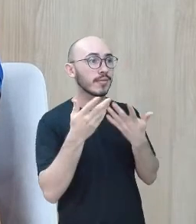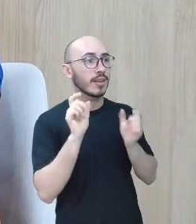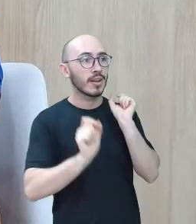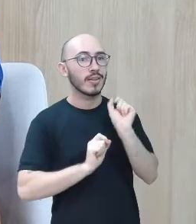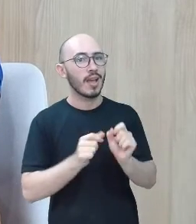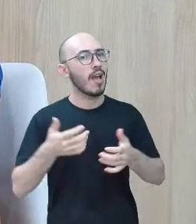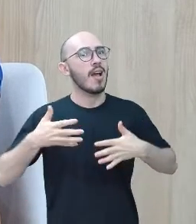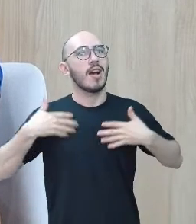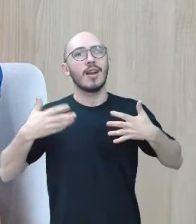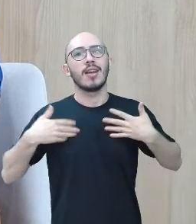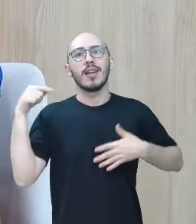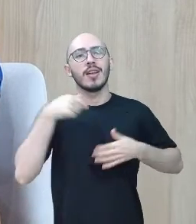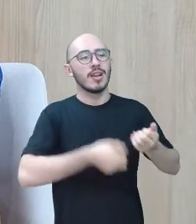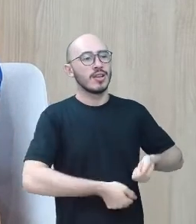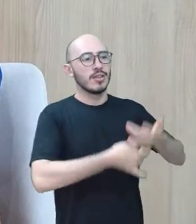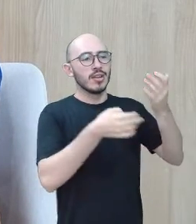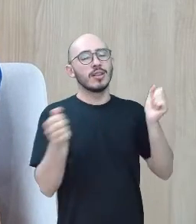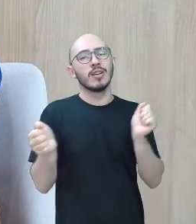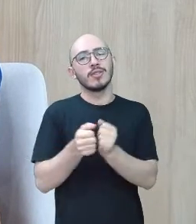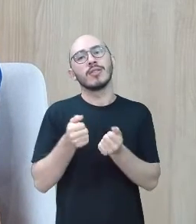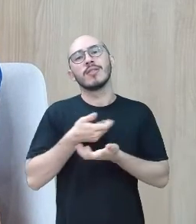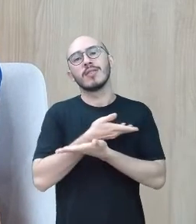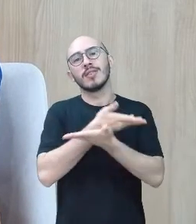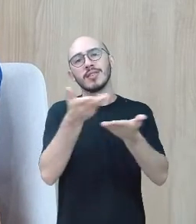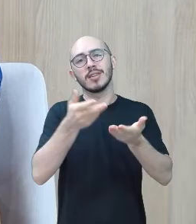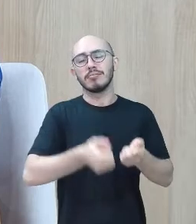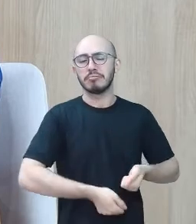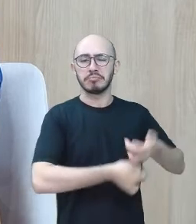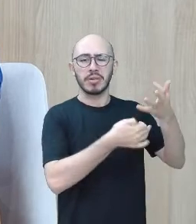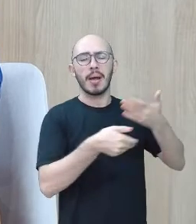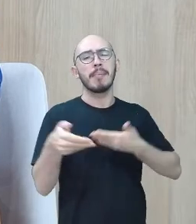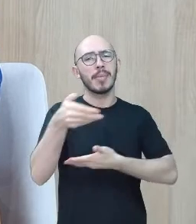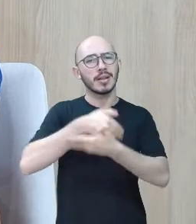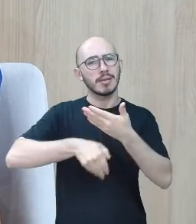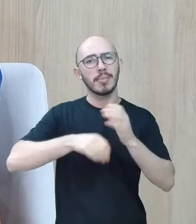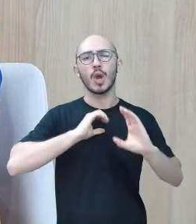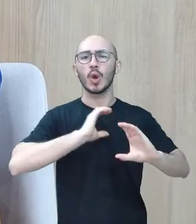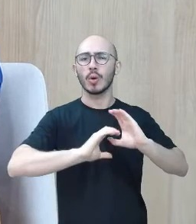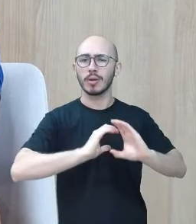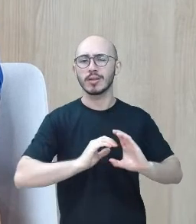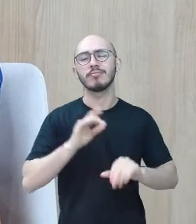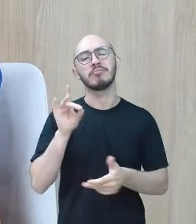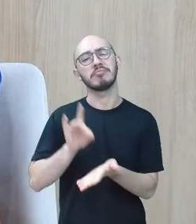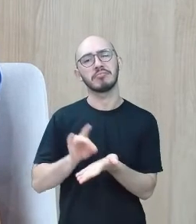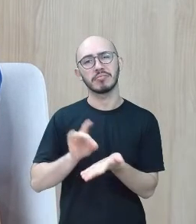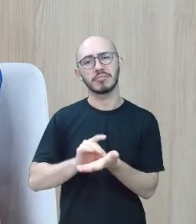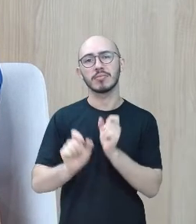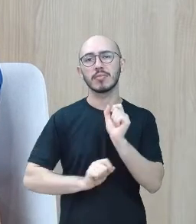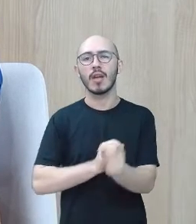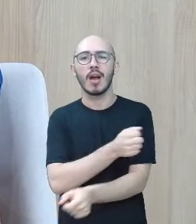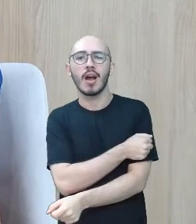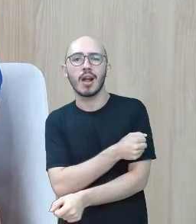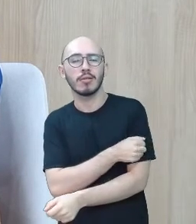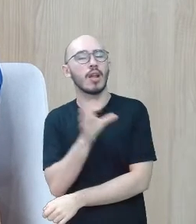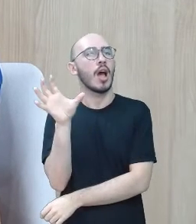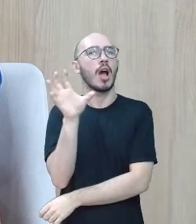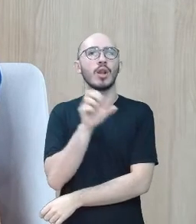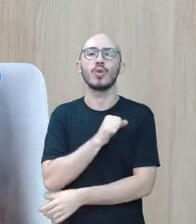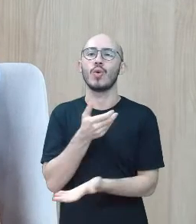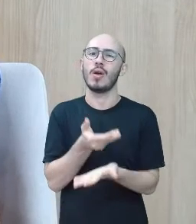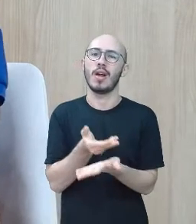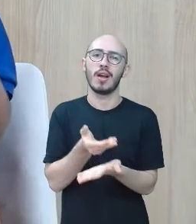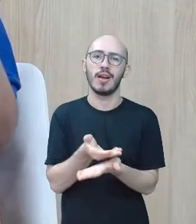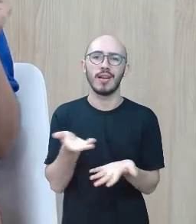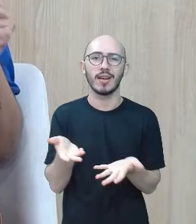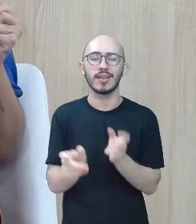uma alegria ter feito o chat com vocês aqui. Vocês estavam se comunicando bastante. Teve gente que adorou a aula, que estava